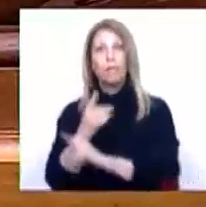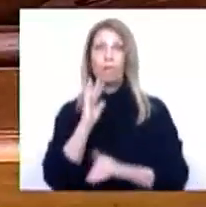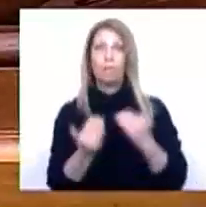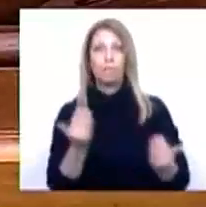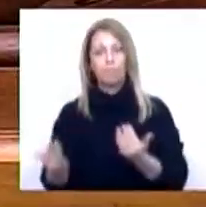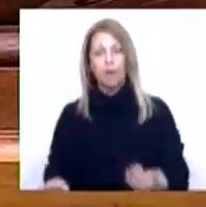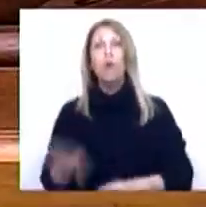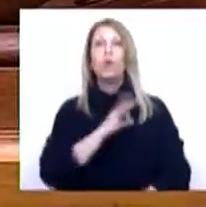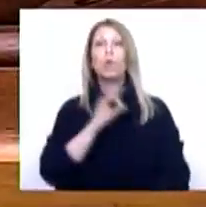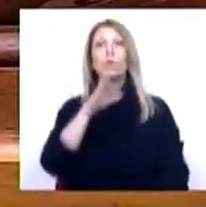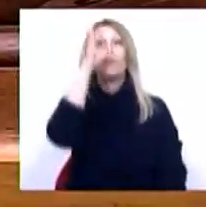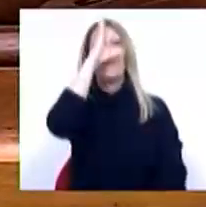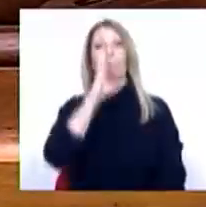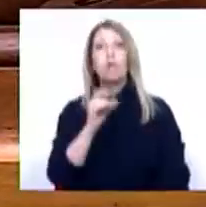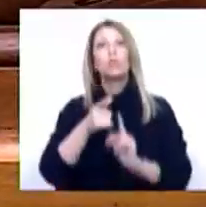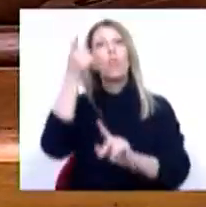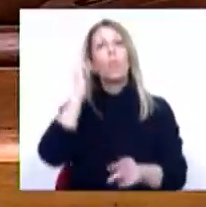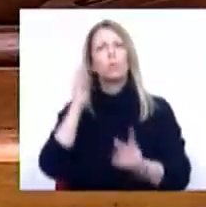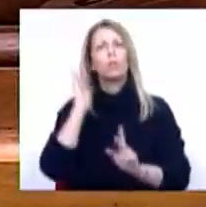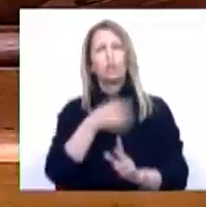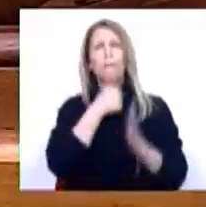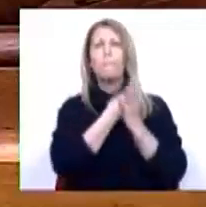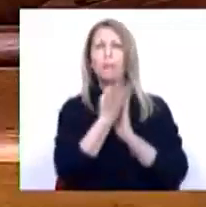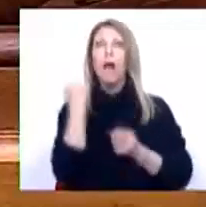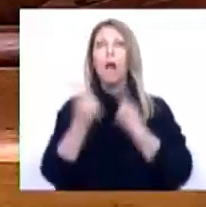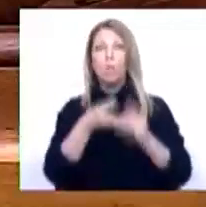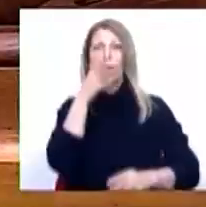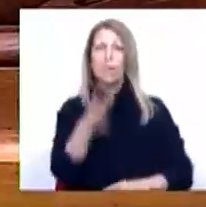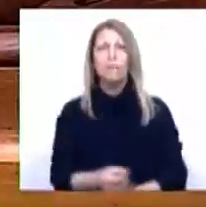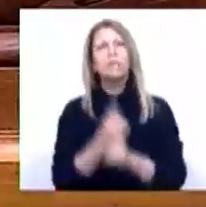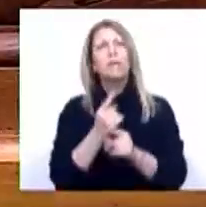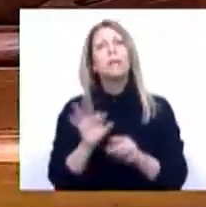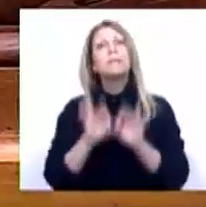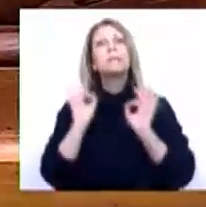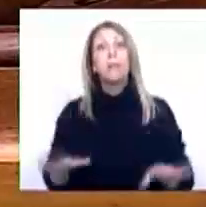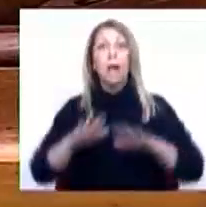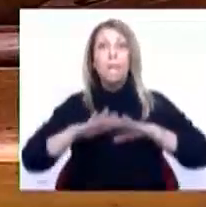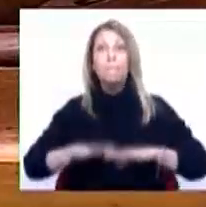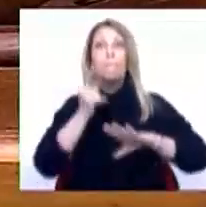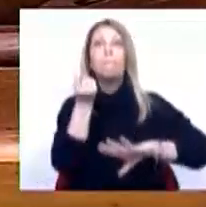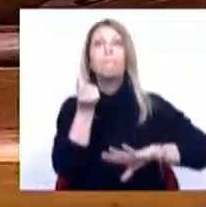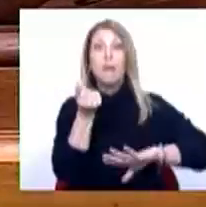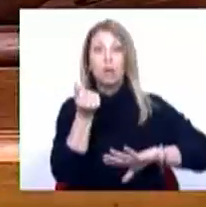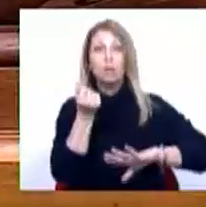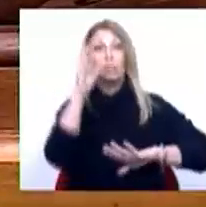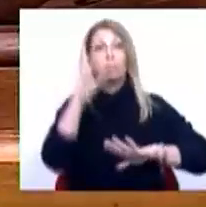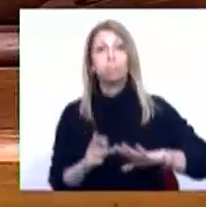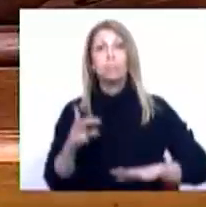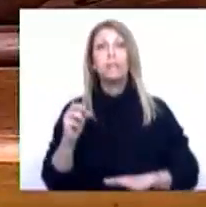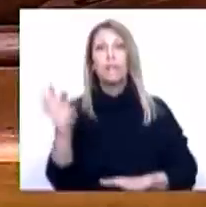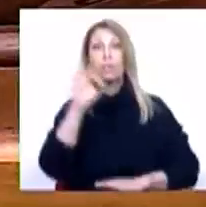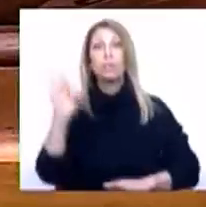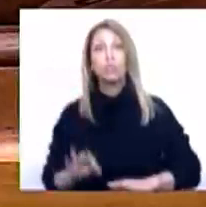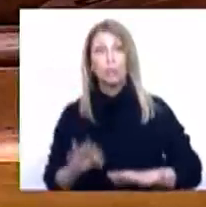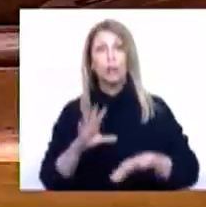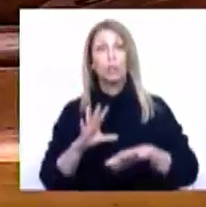elencou algumas dessas medidas ontem à tarde, como a contenção dos preços com a descida para 13% do IVA relativamente aos